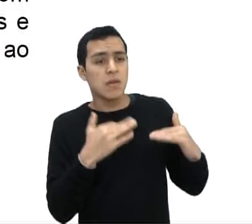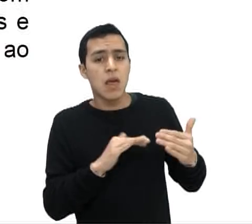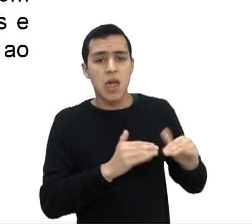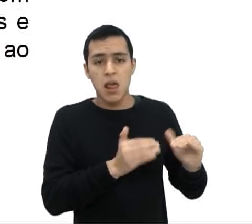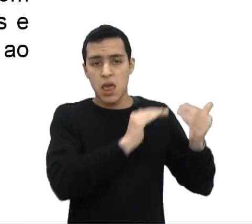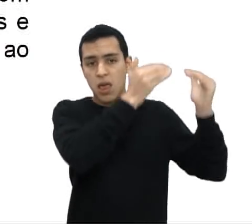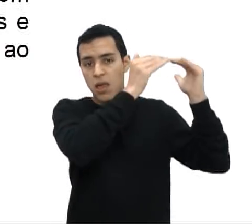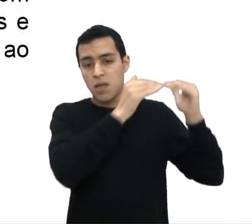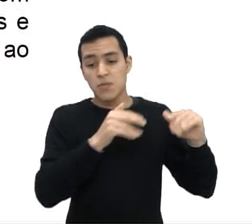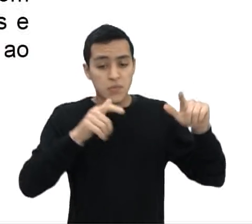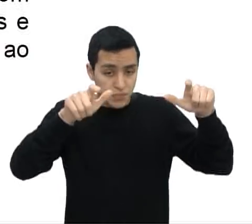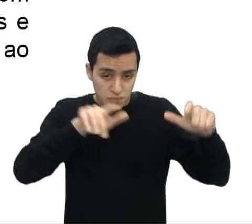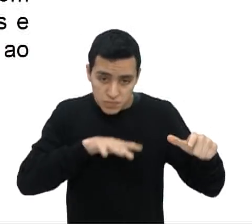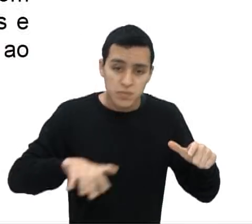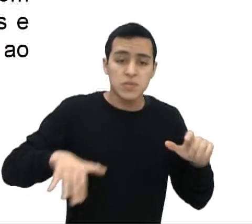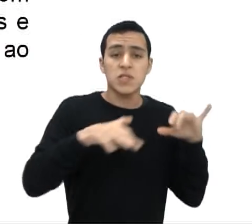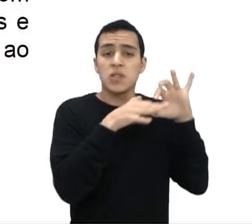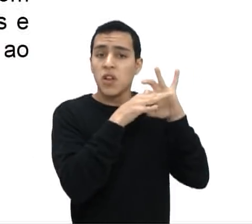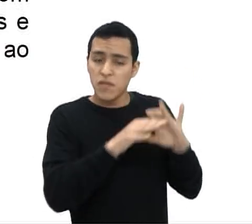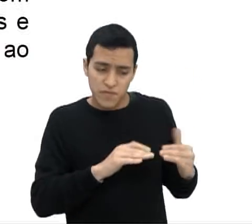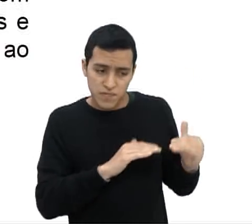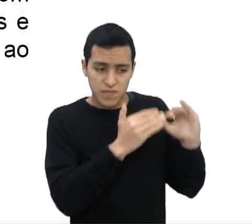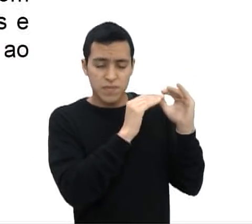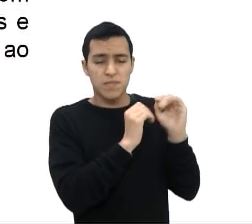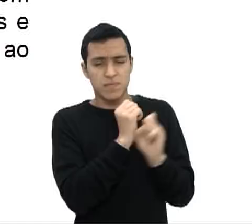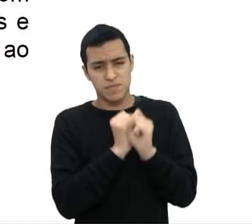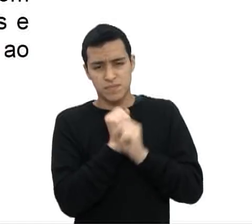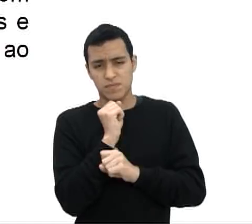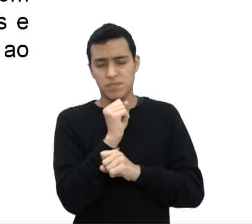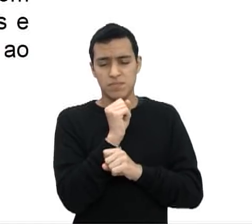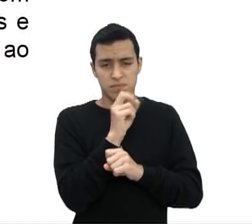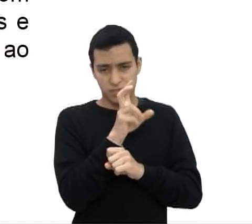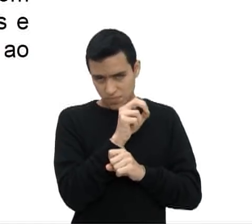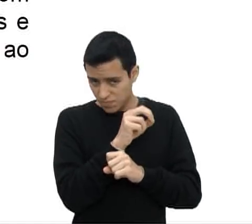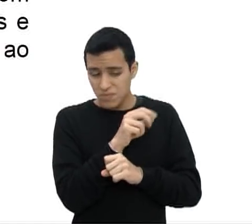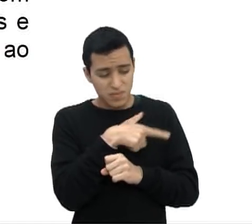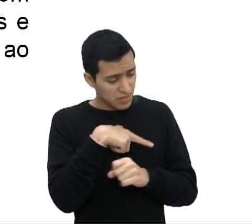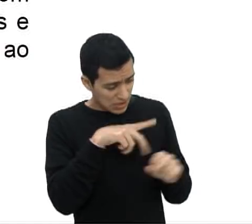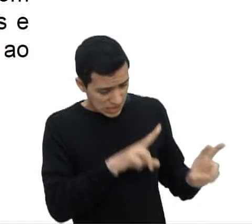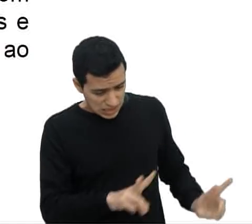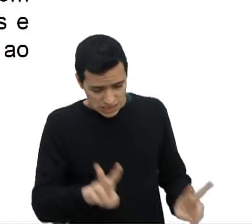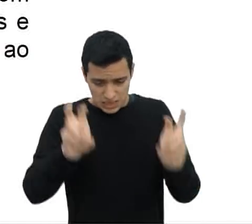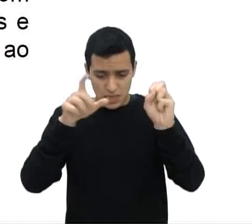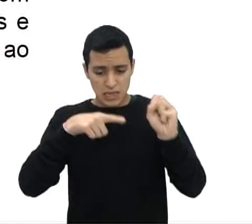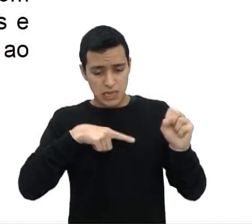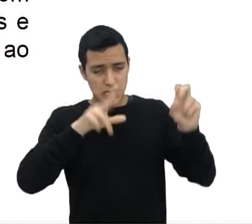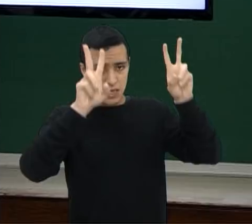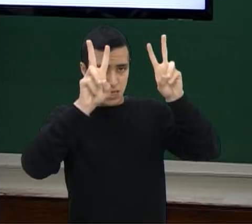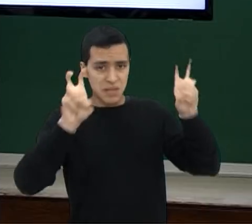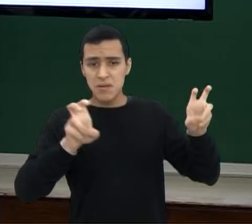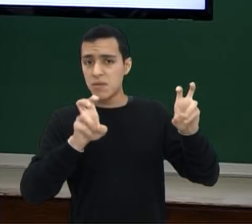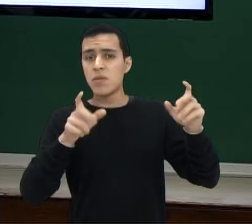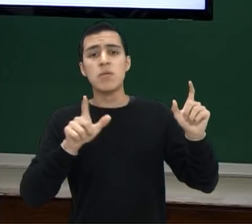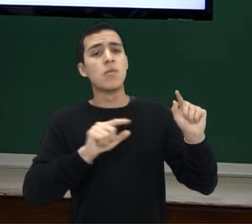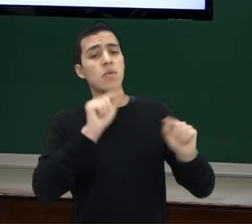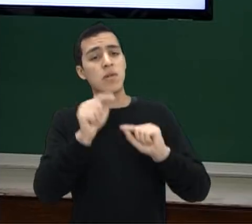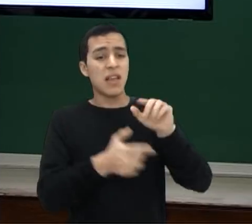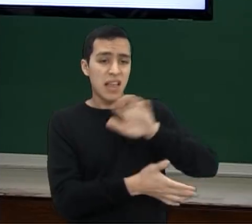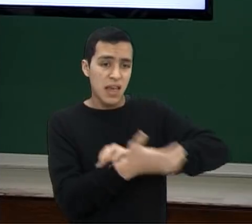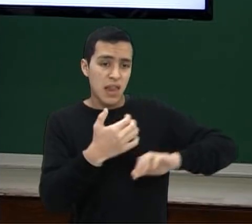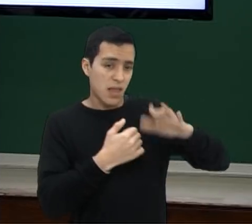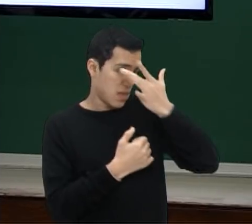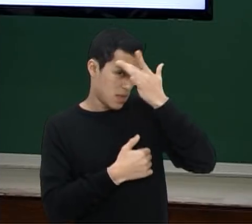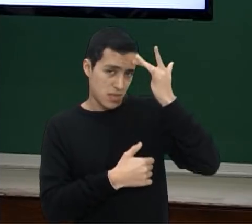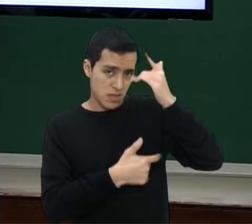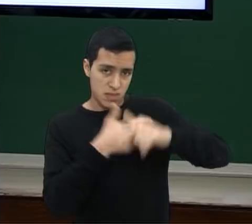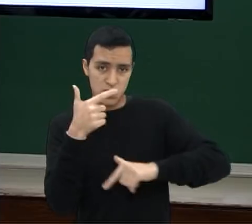onde os fatos acontecem é um contexto de favela nos anos 50 e tem como tema, né, como assunto, a greve dos